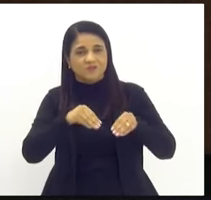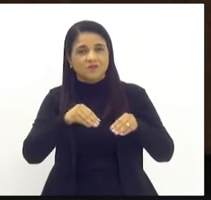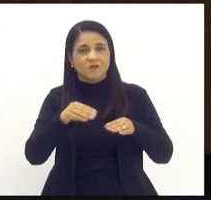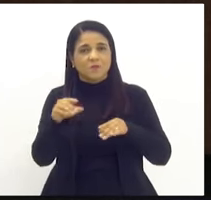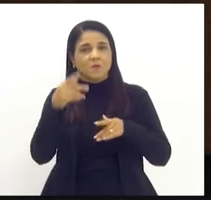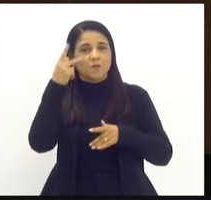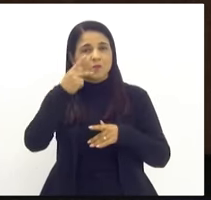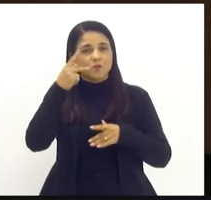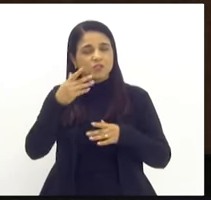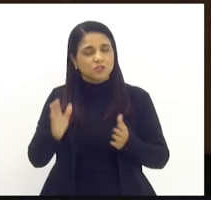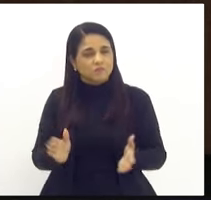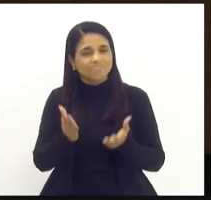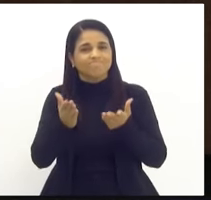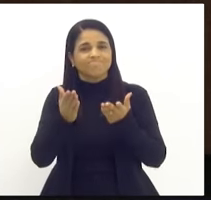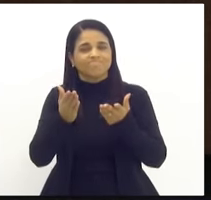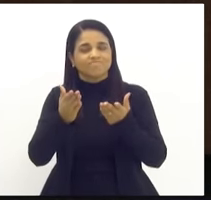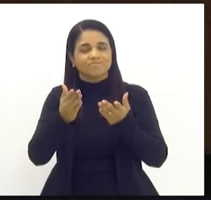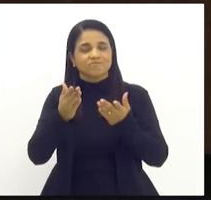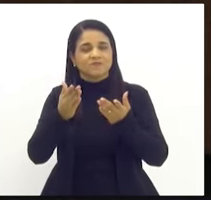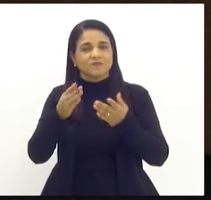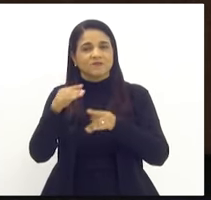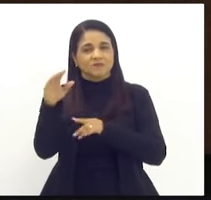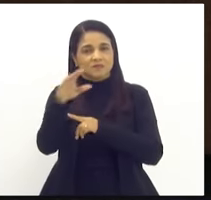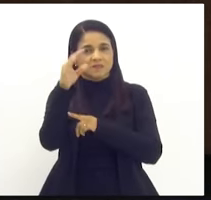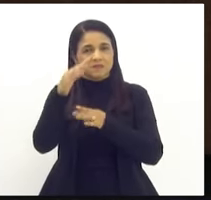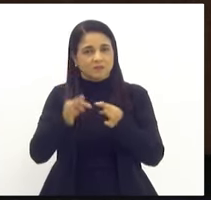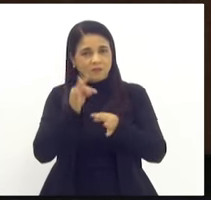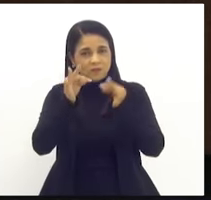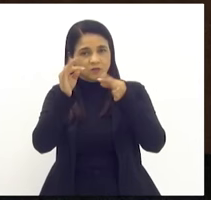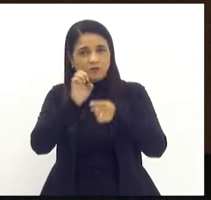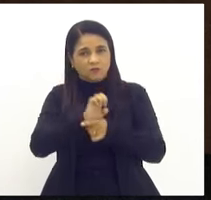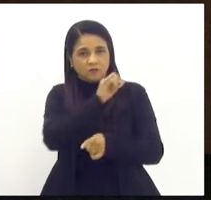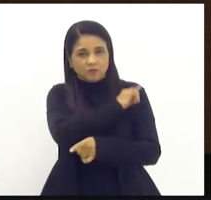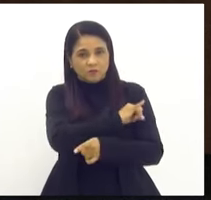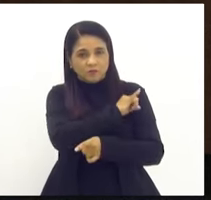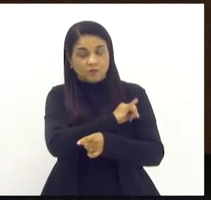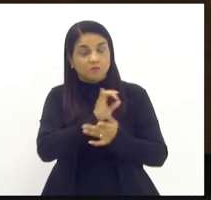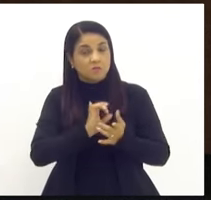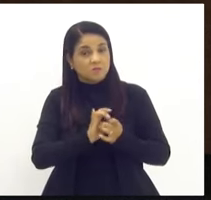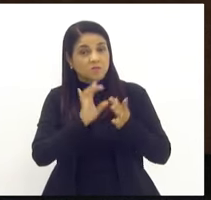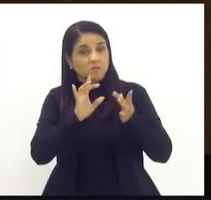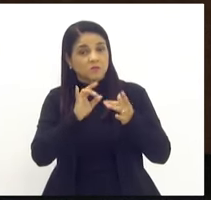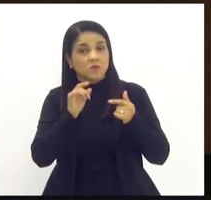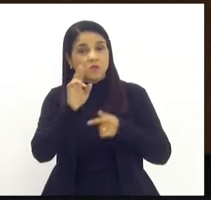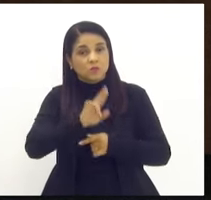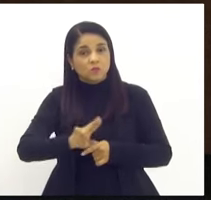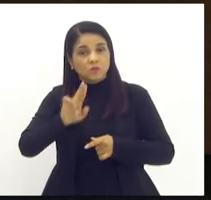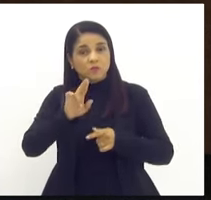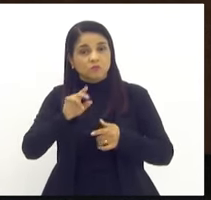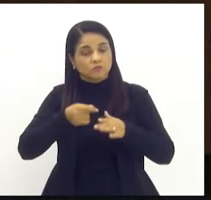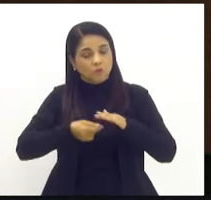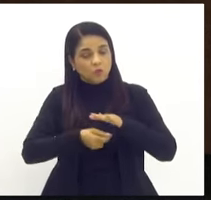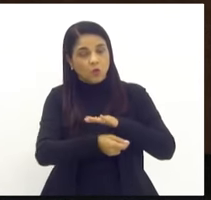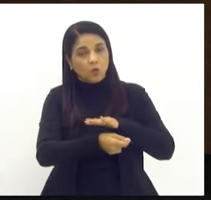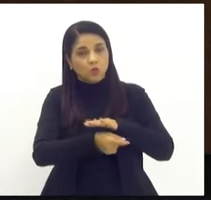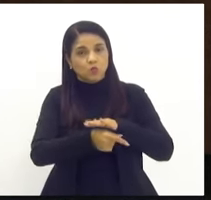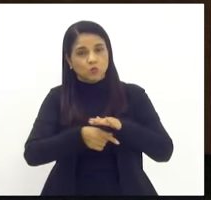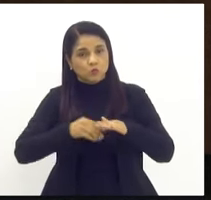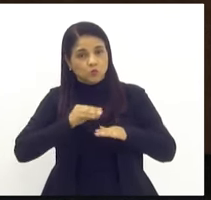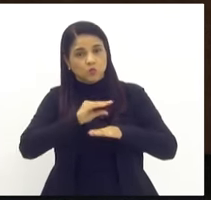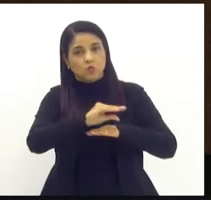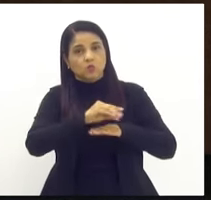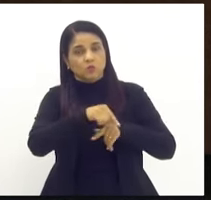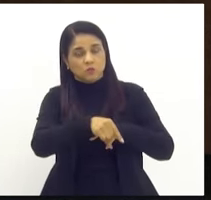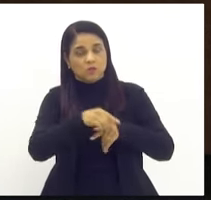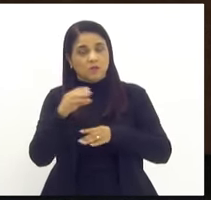Ciência Tecnologia e inovação do Estado do Rio de Janeiro ao permitir a utilização dos recursos do fundo para no